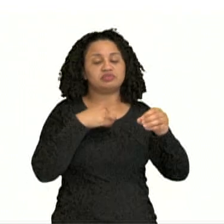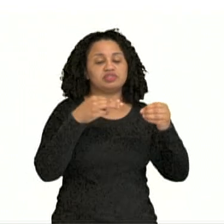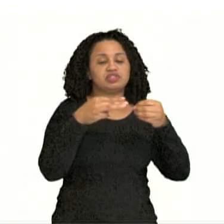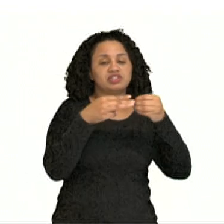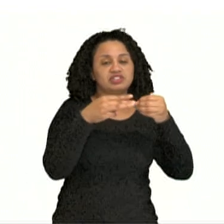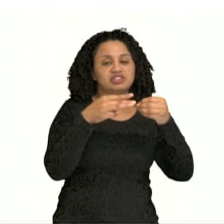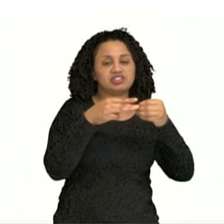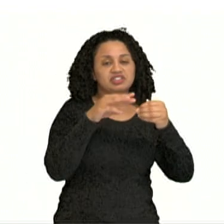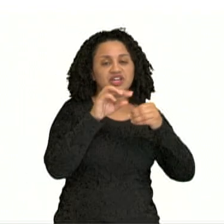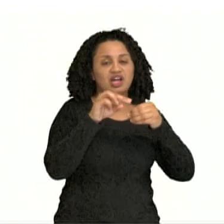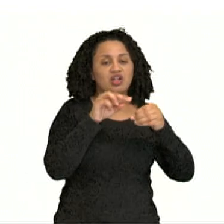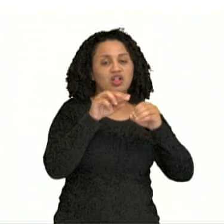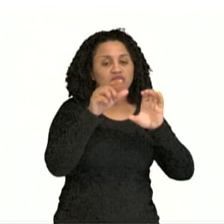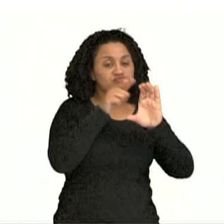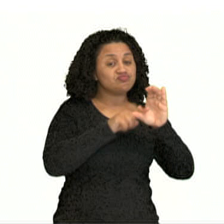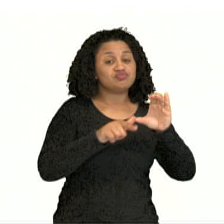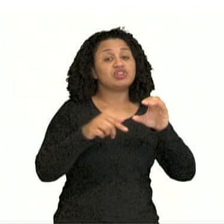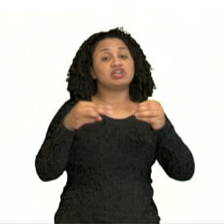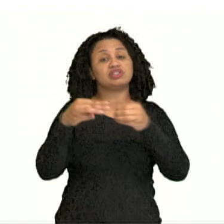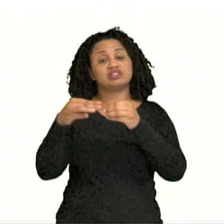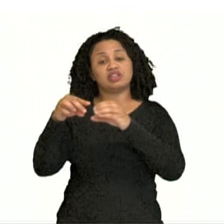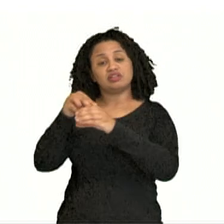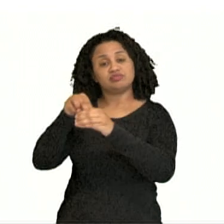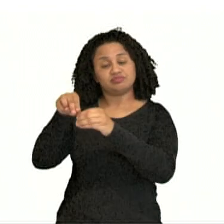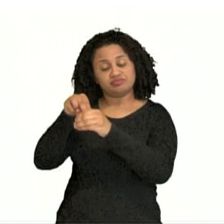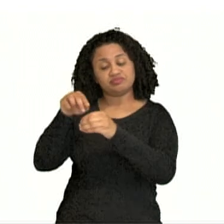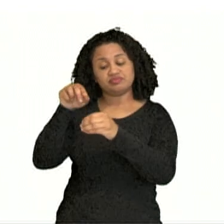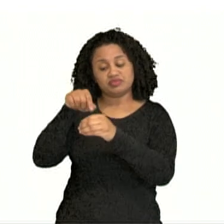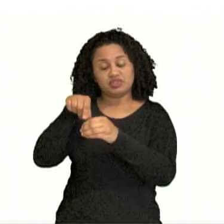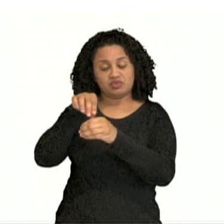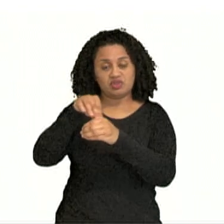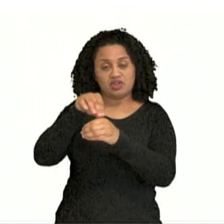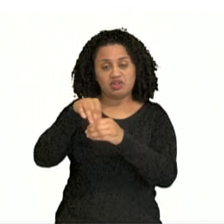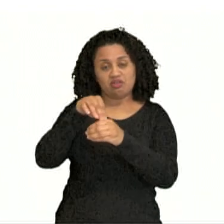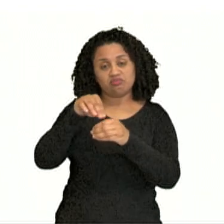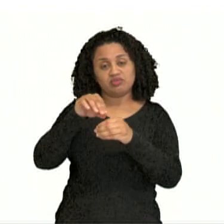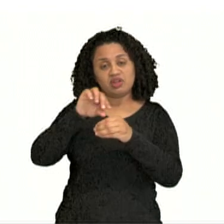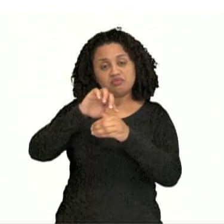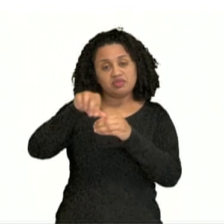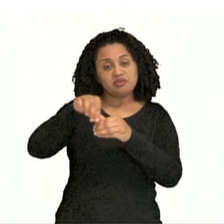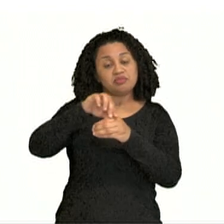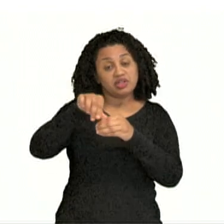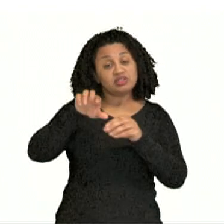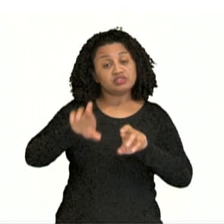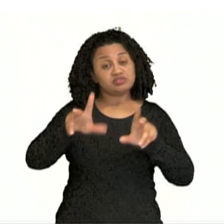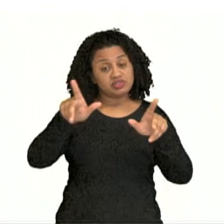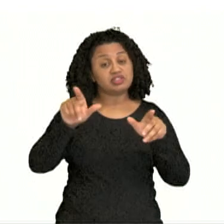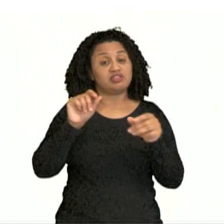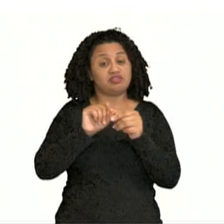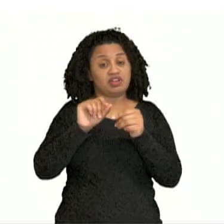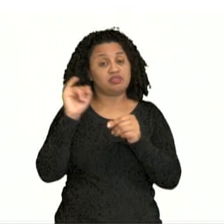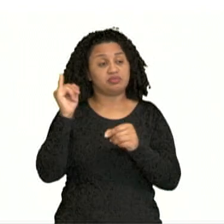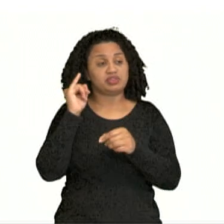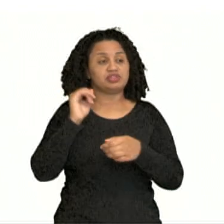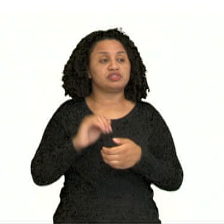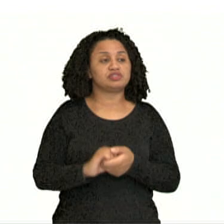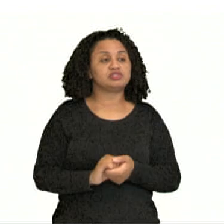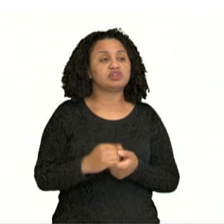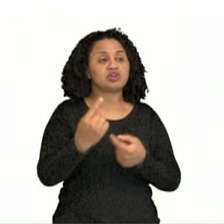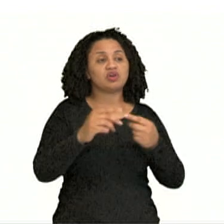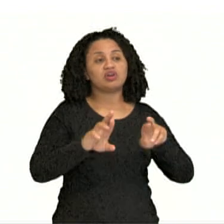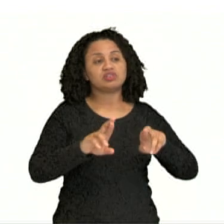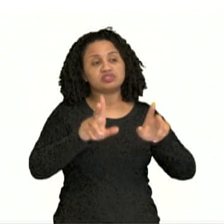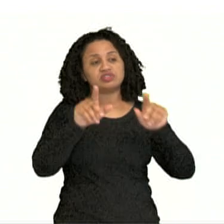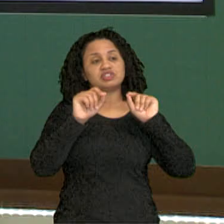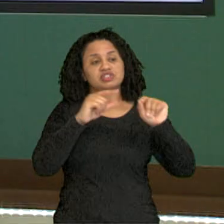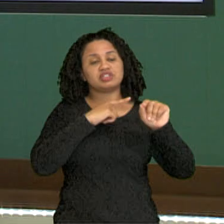e eucarionte, a membrana, né, nuclear é o que faz o diferencial. Quais estruturas que diferenciam uma célula animal de